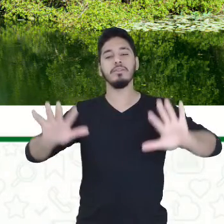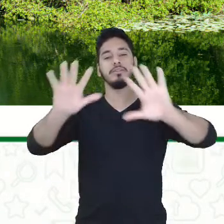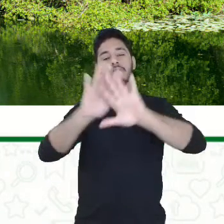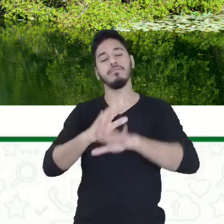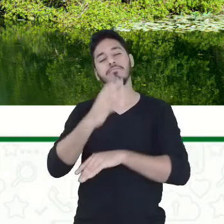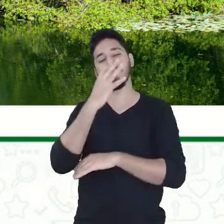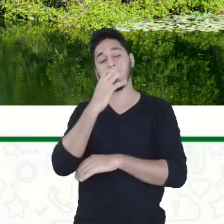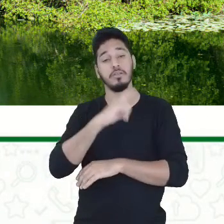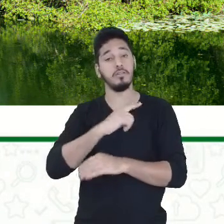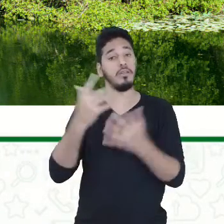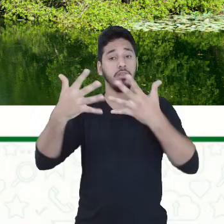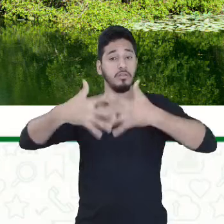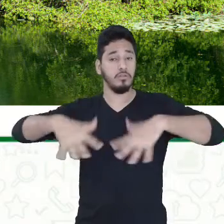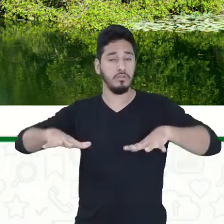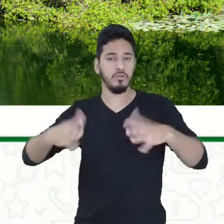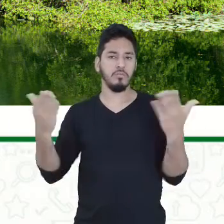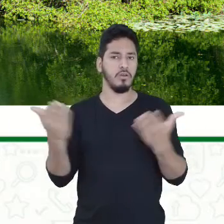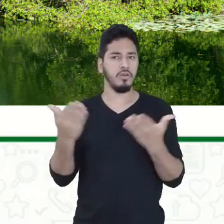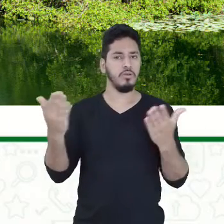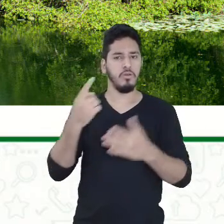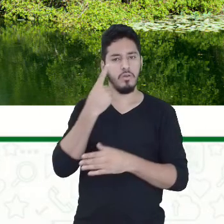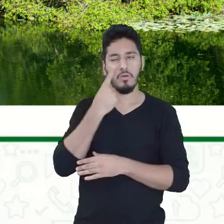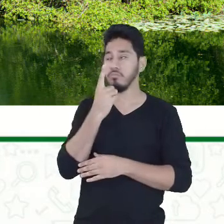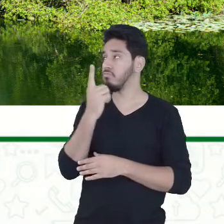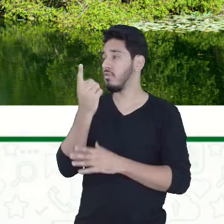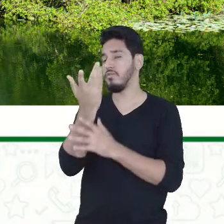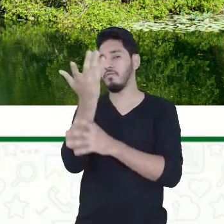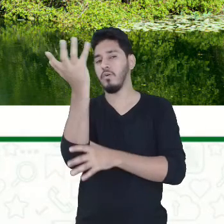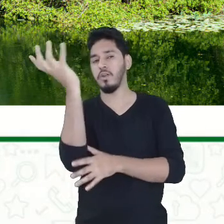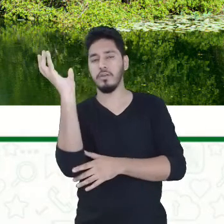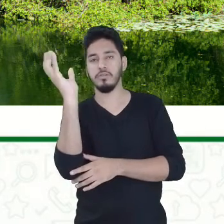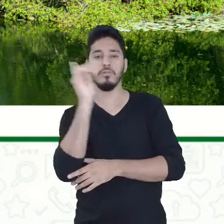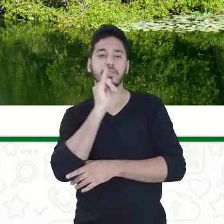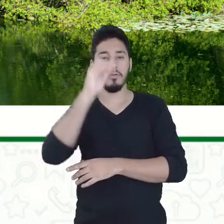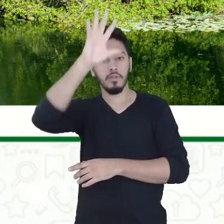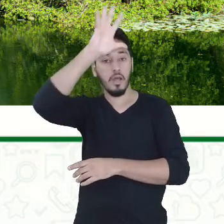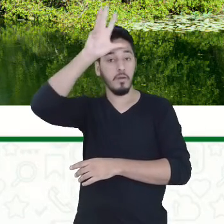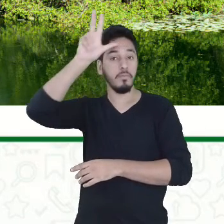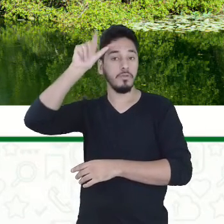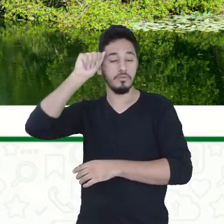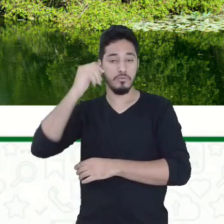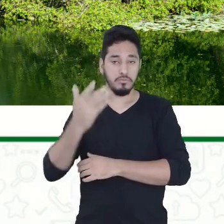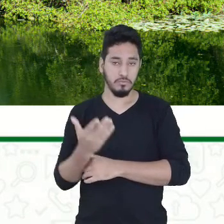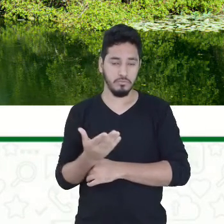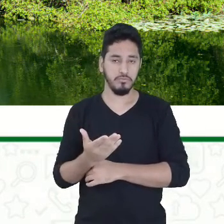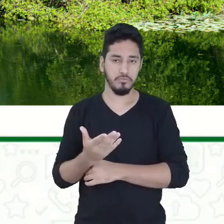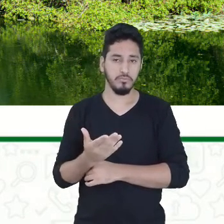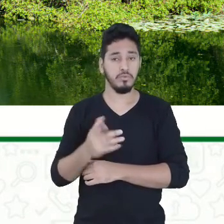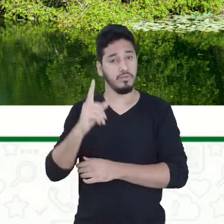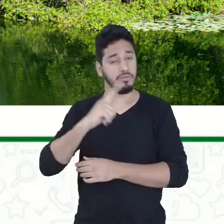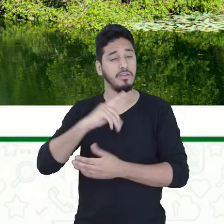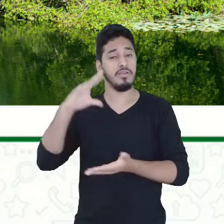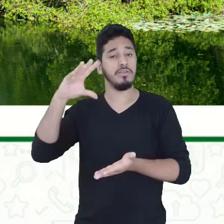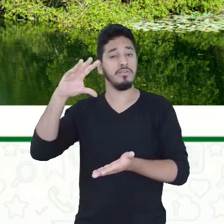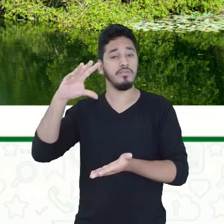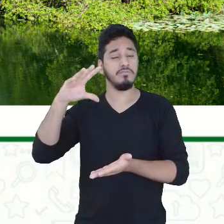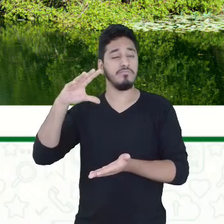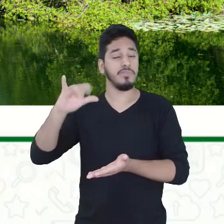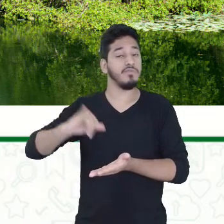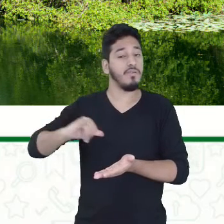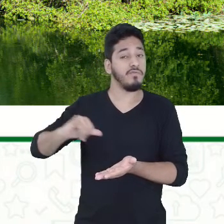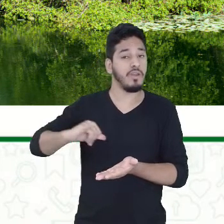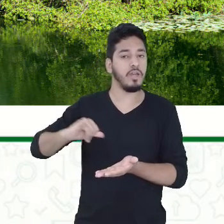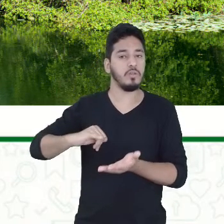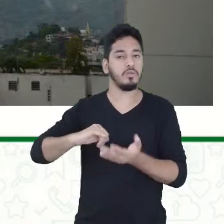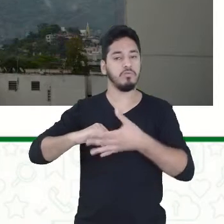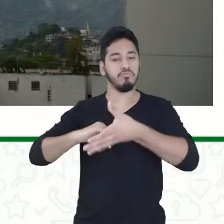naturais, como as que podemos observar agora nas florestas, principalmente da Amazônica, por exemplo, que vem sofrendo com o desmatamento